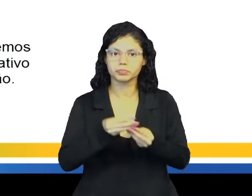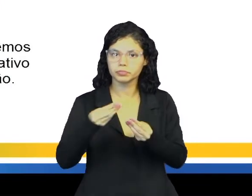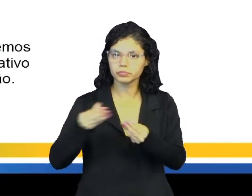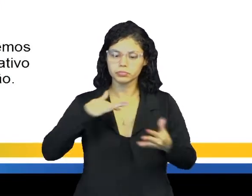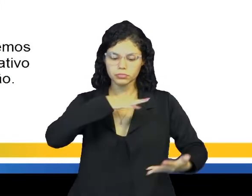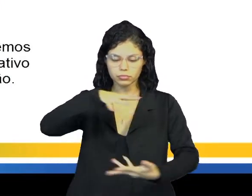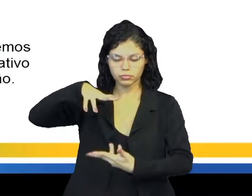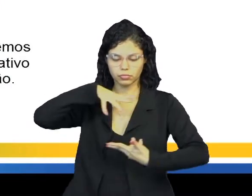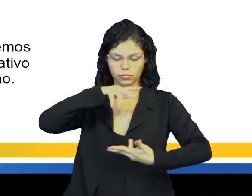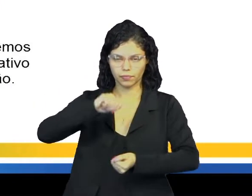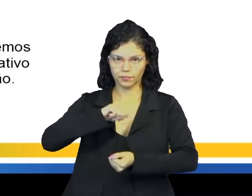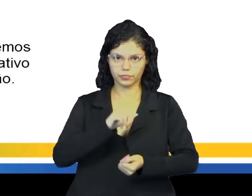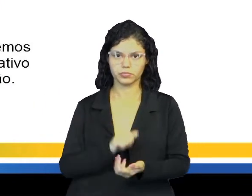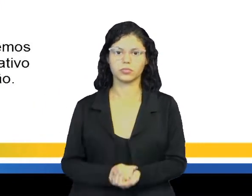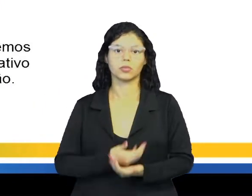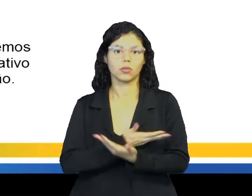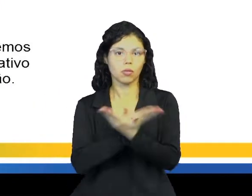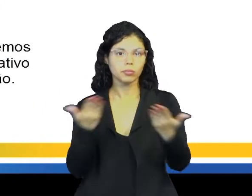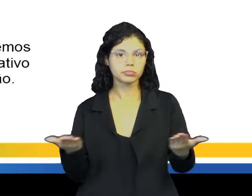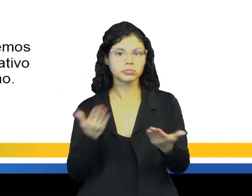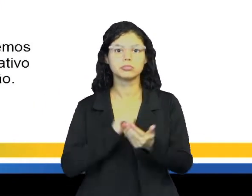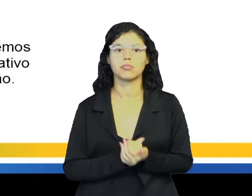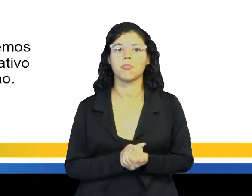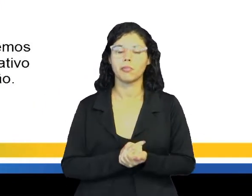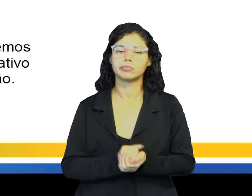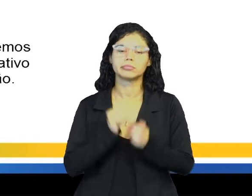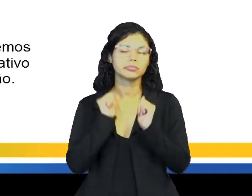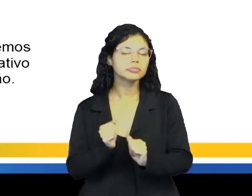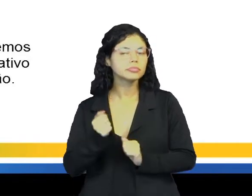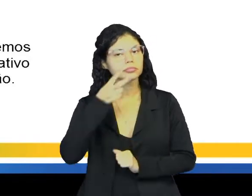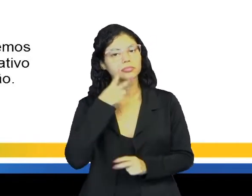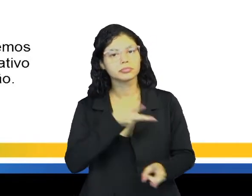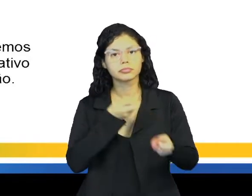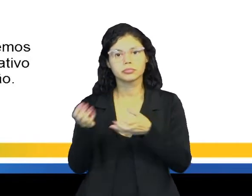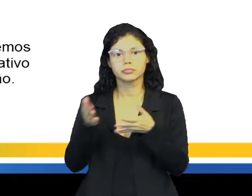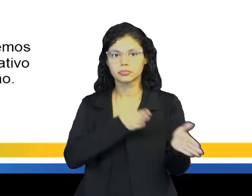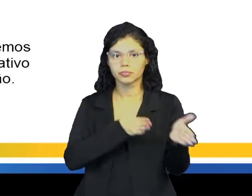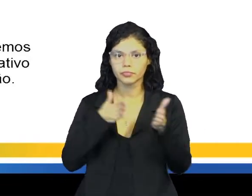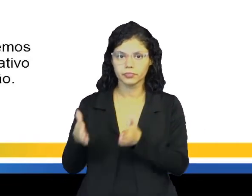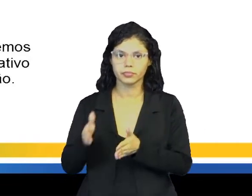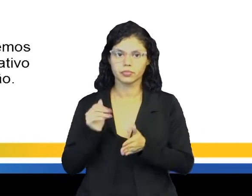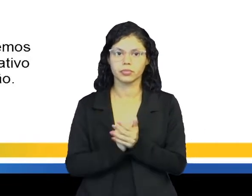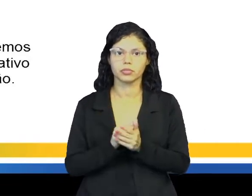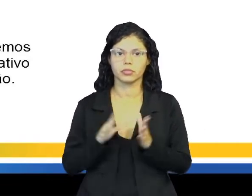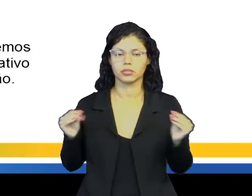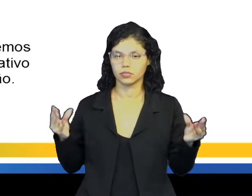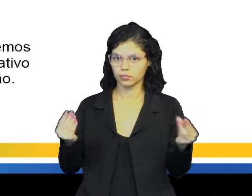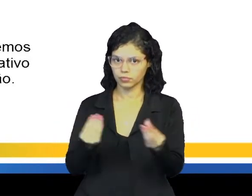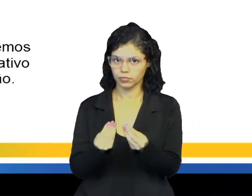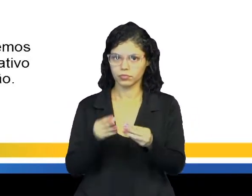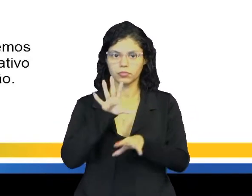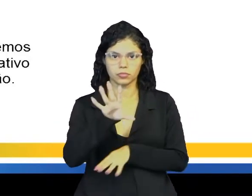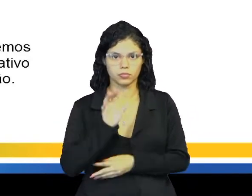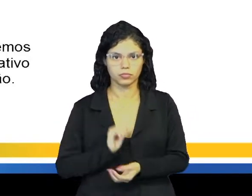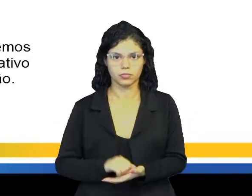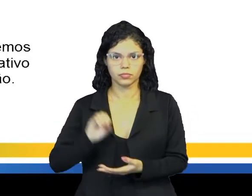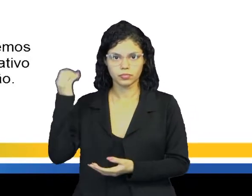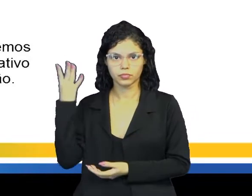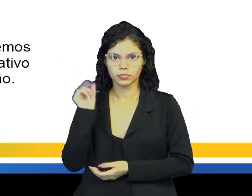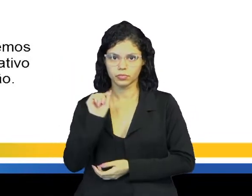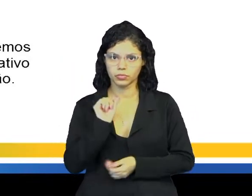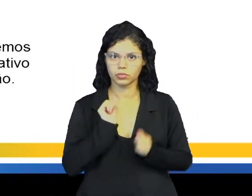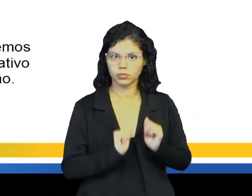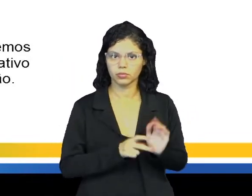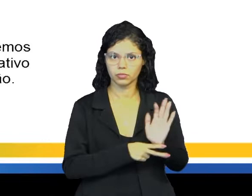Distribuição da água no mundo. A distribuição da água no mundo pode ser observada a partir da composição dessa substância. Assim sendo, esse recurso